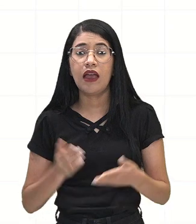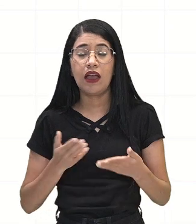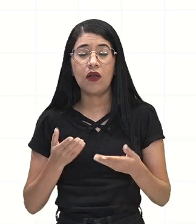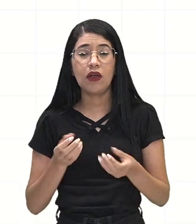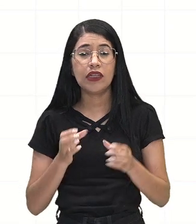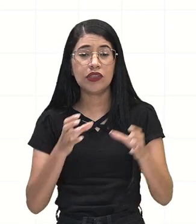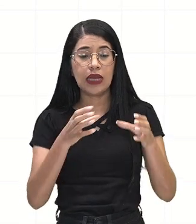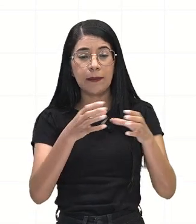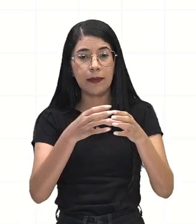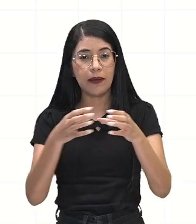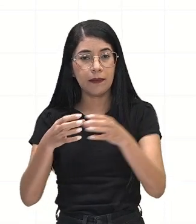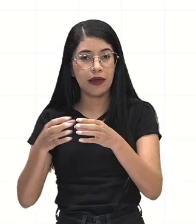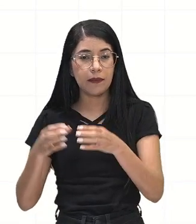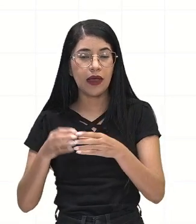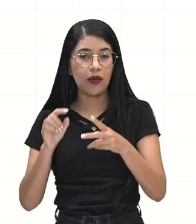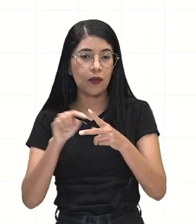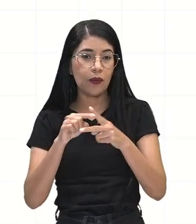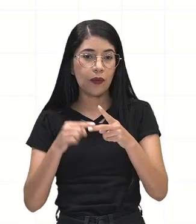classificar esses ângulos, né?